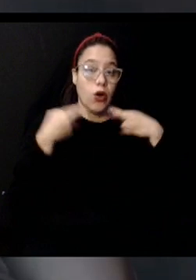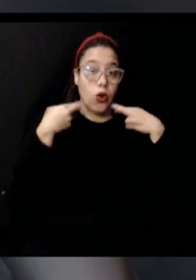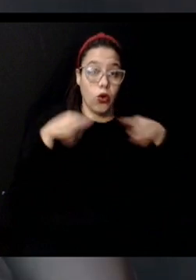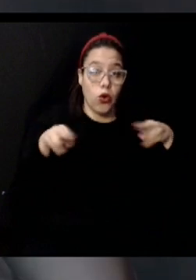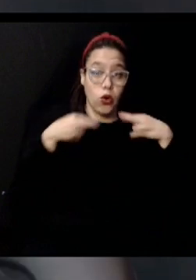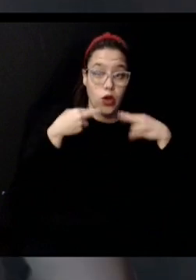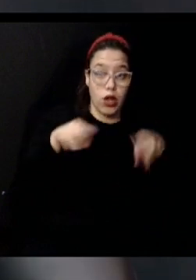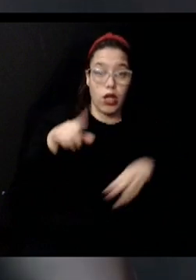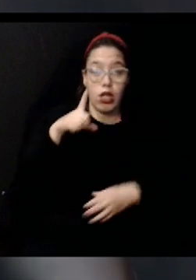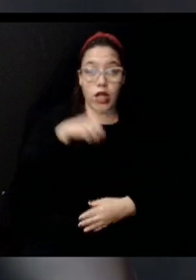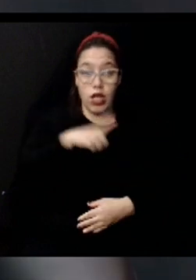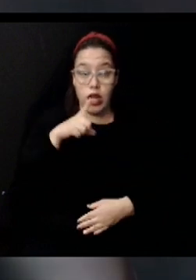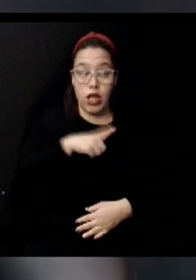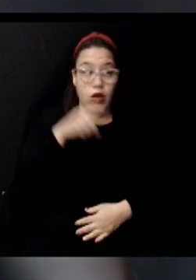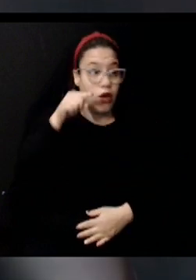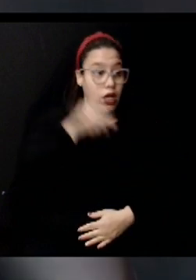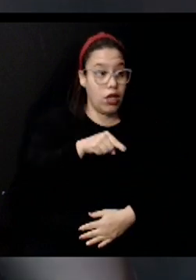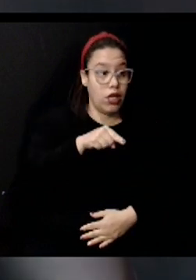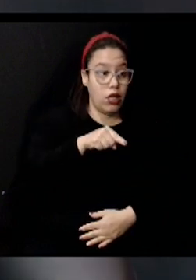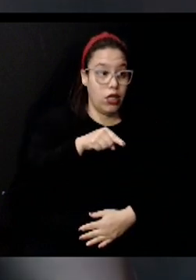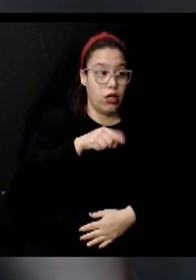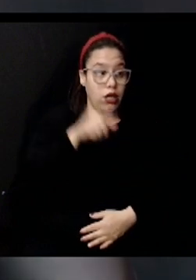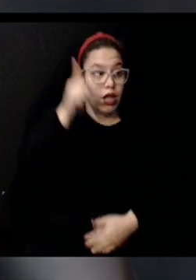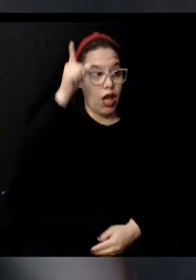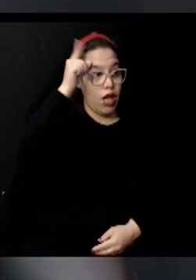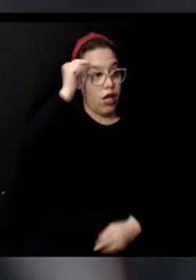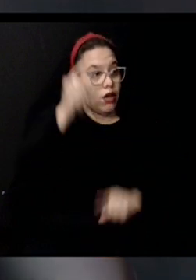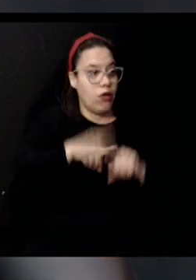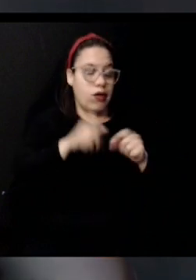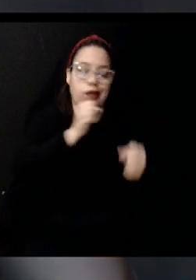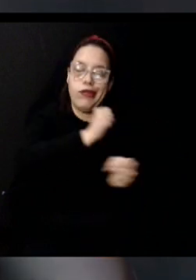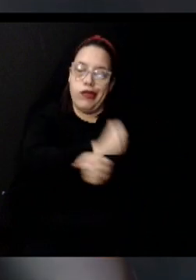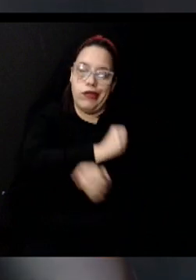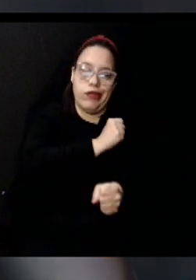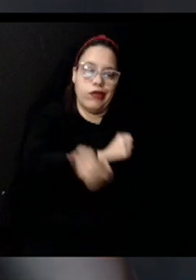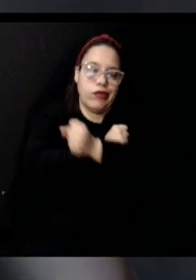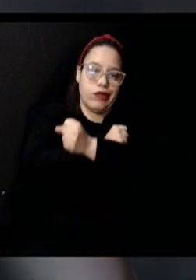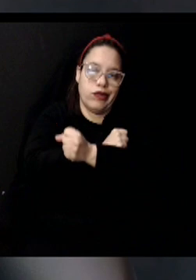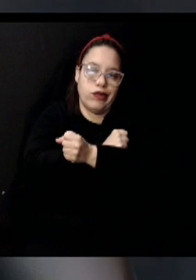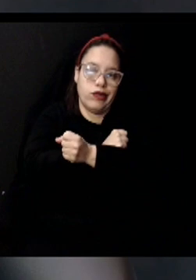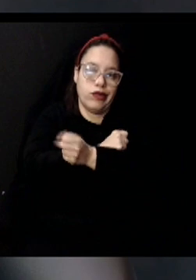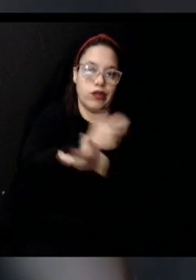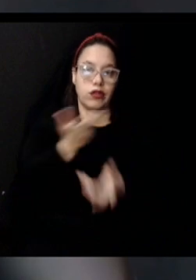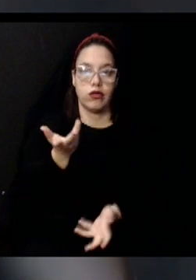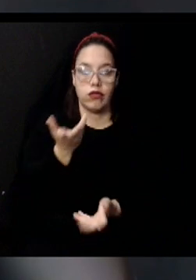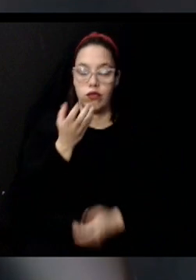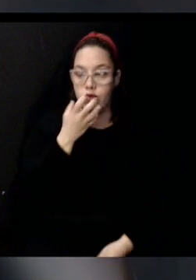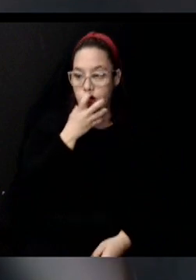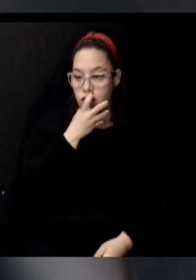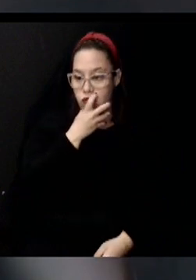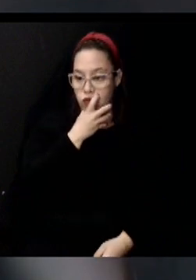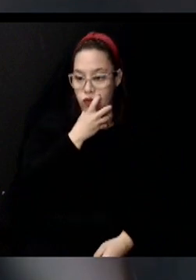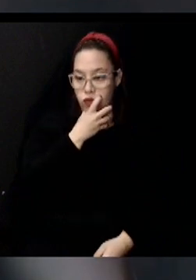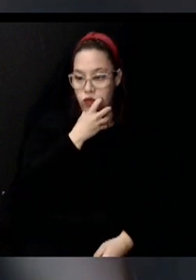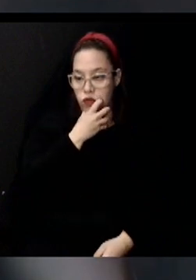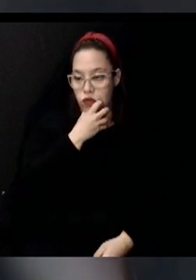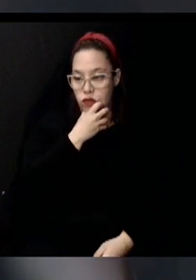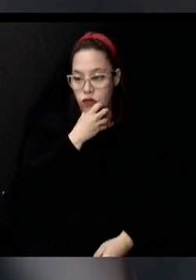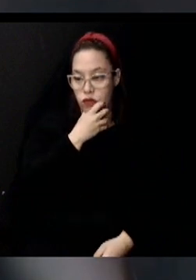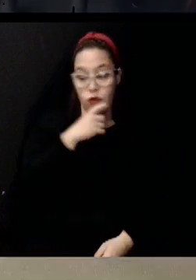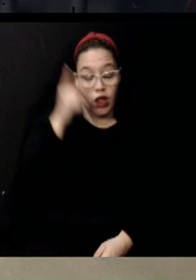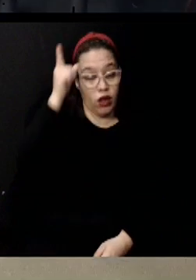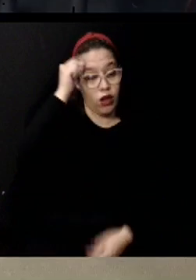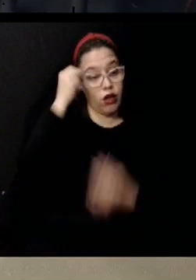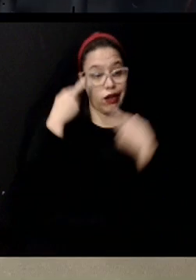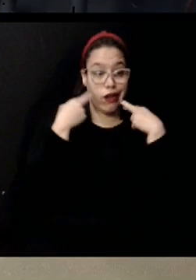ali, Uhum. dá esse alívio, mas vicia porque a pessoa fica toda hora É, querendo ter esse alívio e reclamando, né.